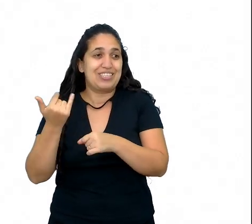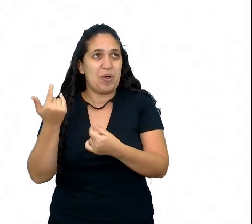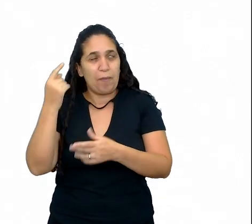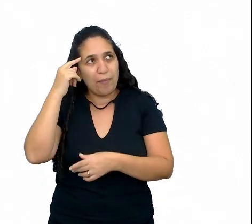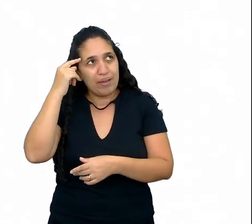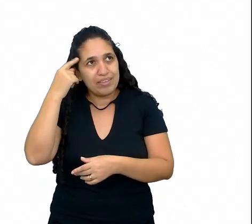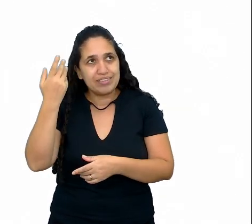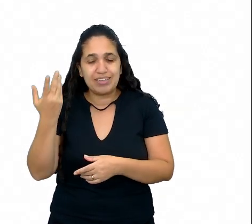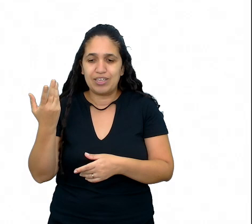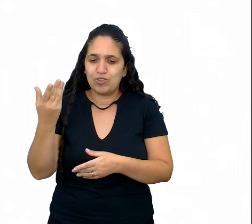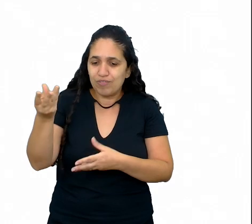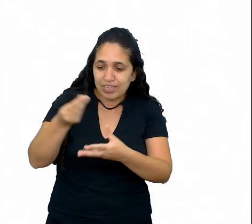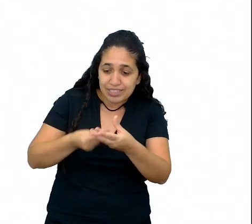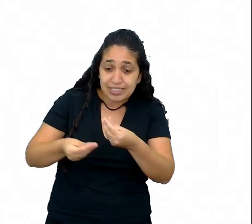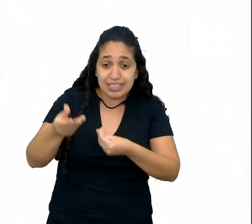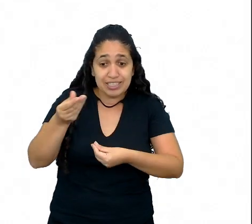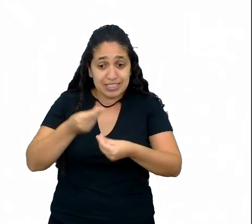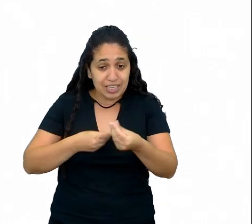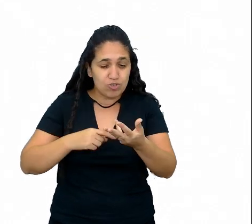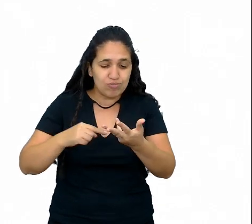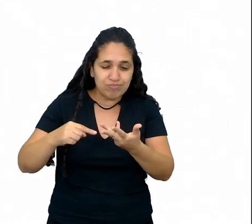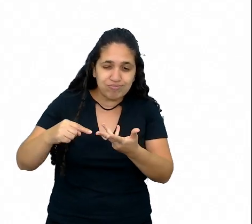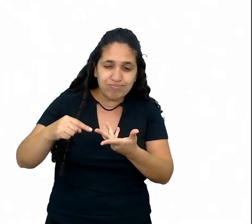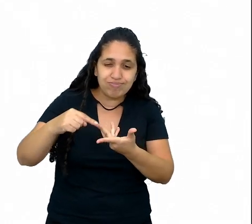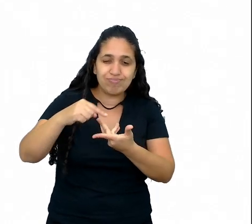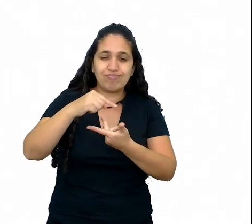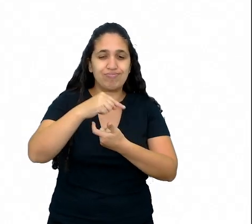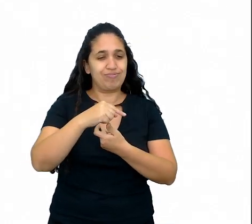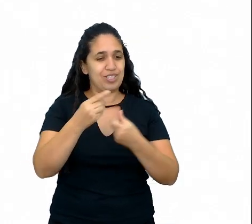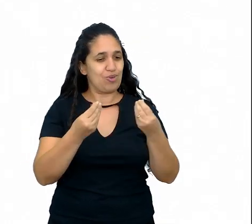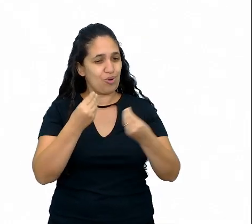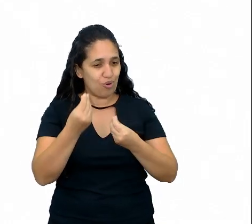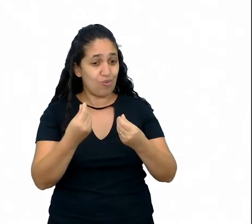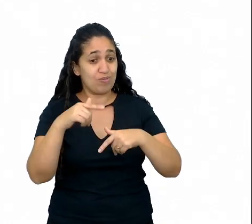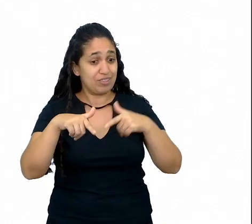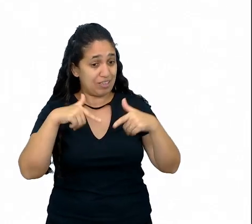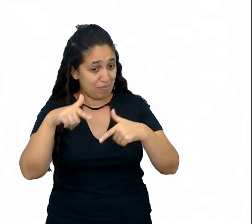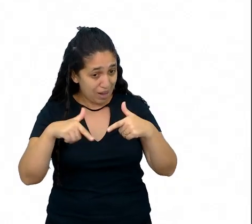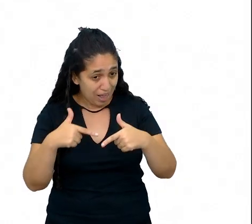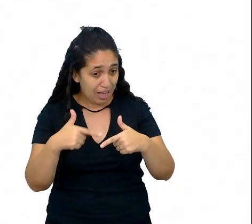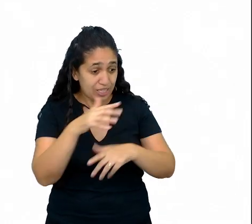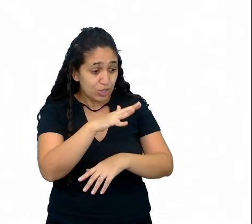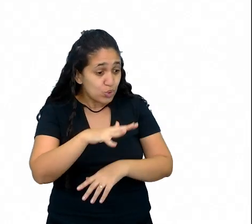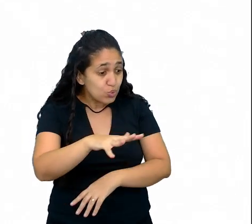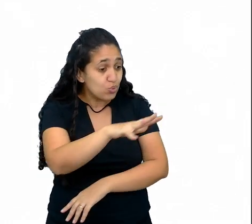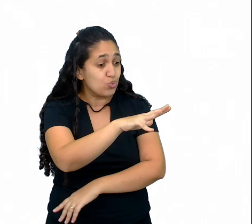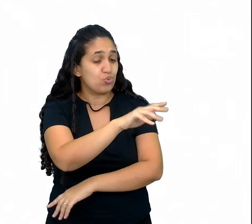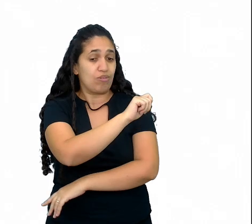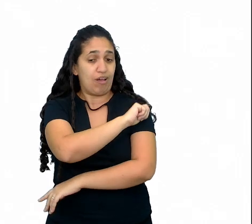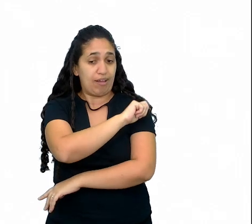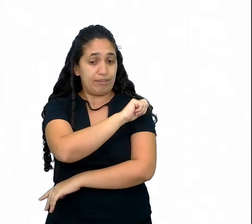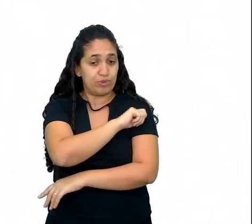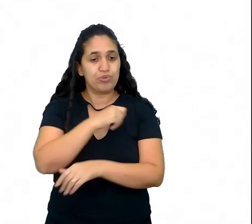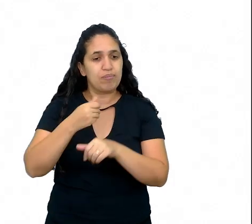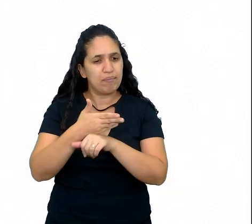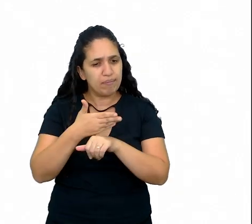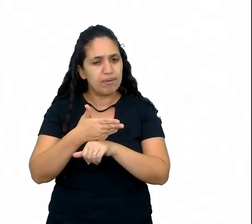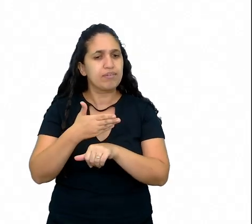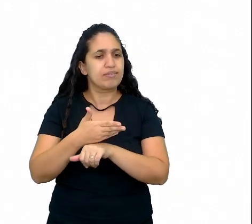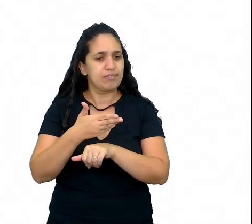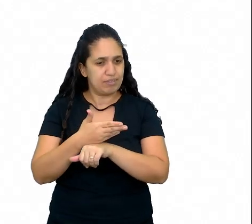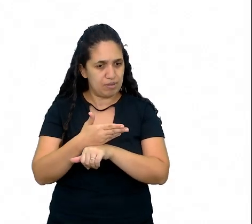vai trazendo um leque maior de possibilidades, para que todos os estudantes participem, né, e